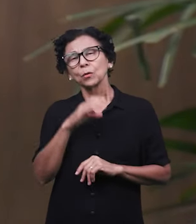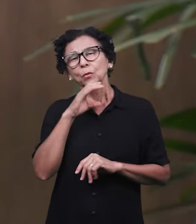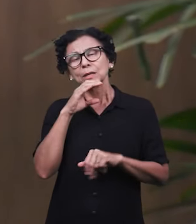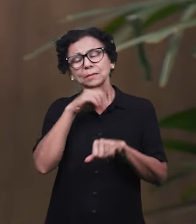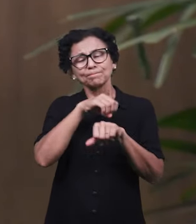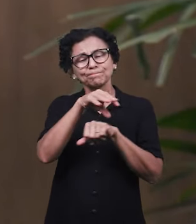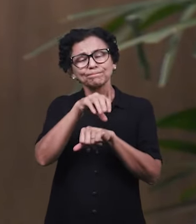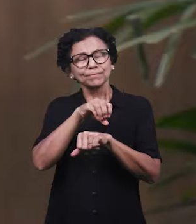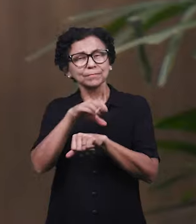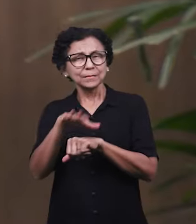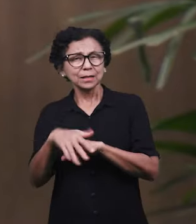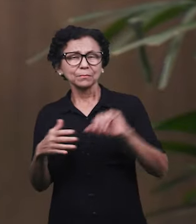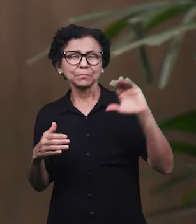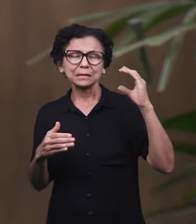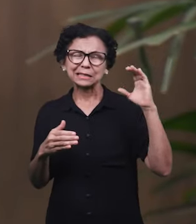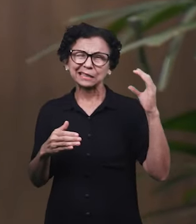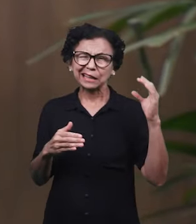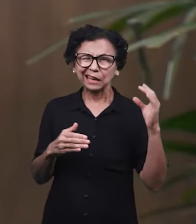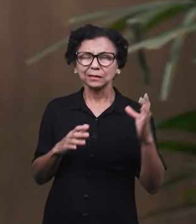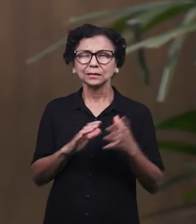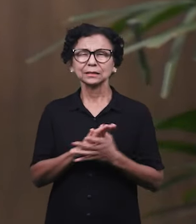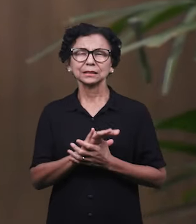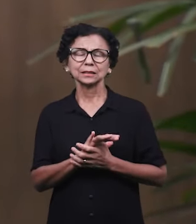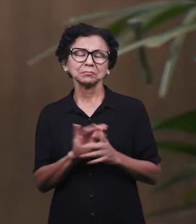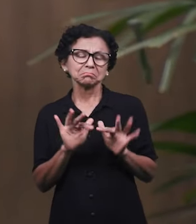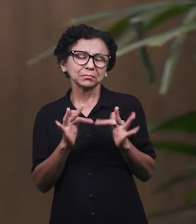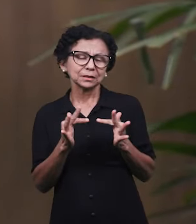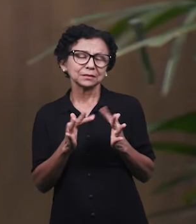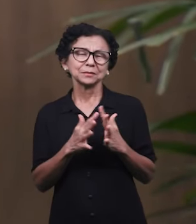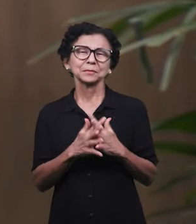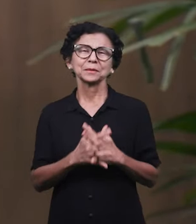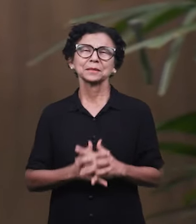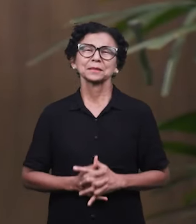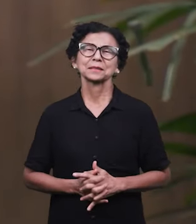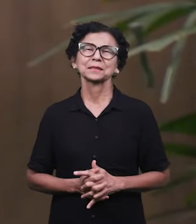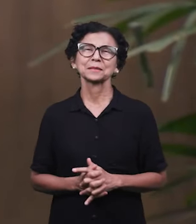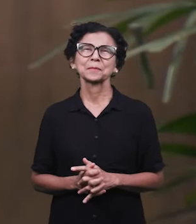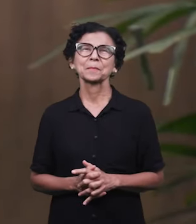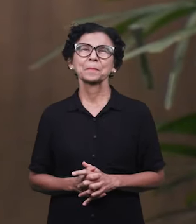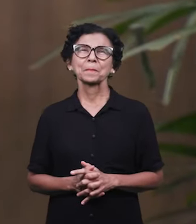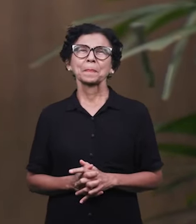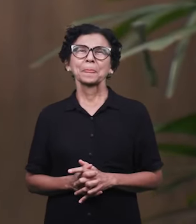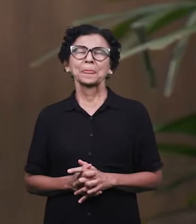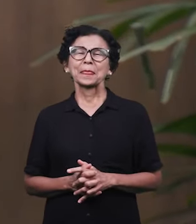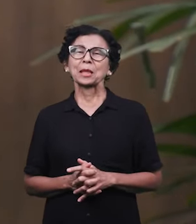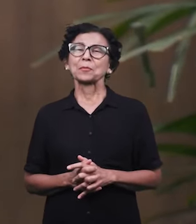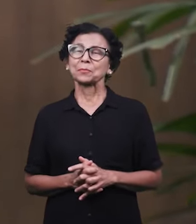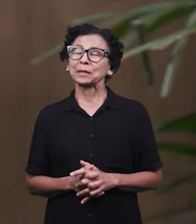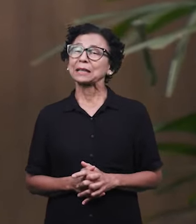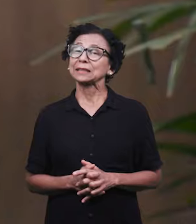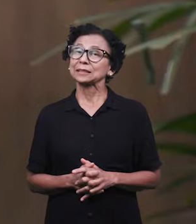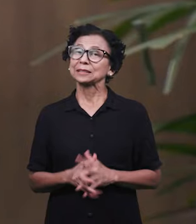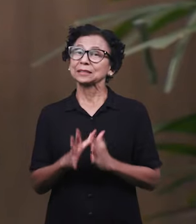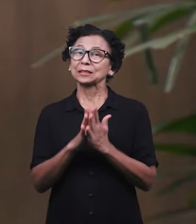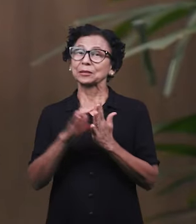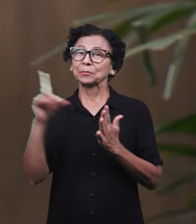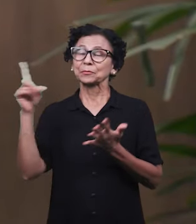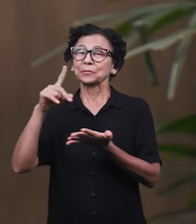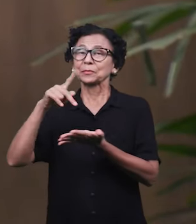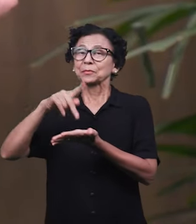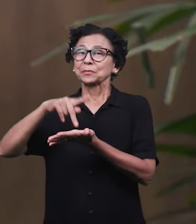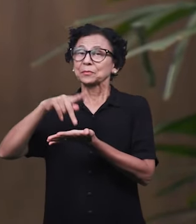parte da ciência, é um paninho de fundo, mas deixando claro mesmo que a verdade absoluta está na palavra de Deus.